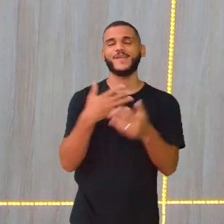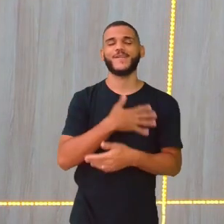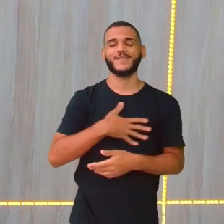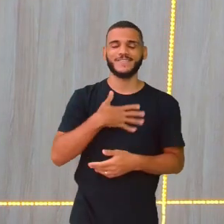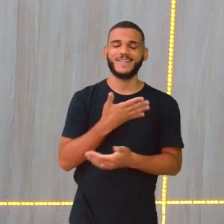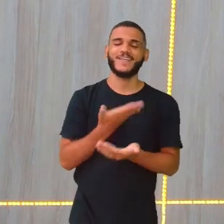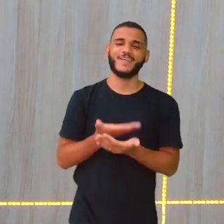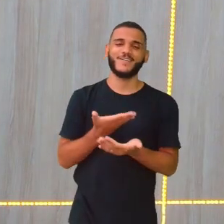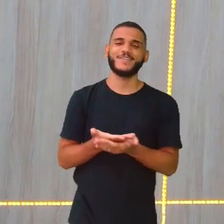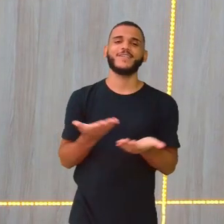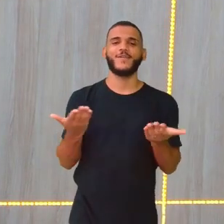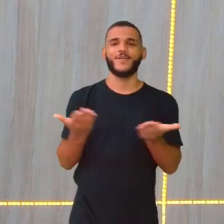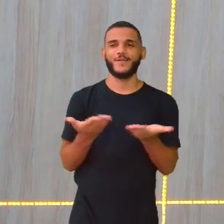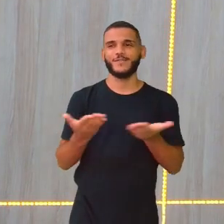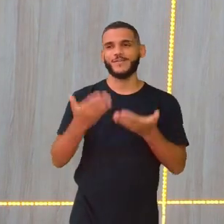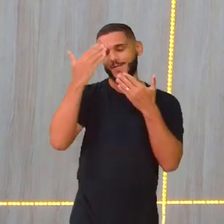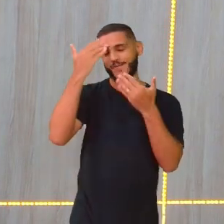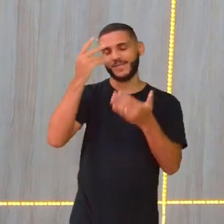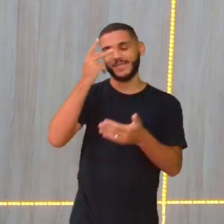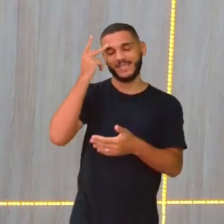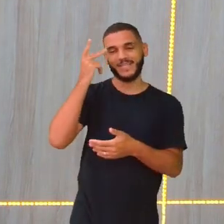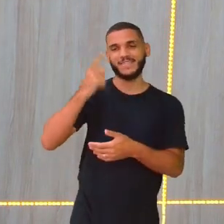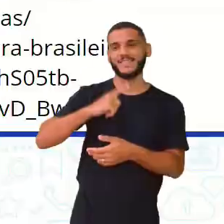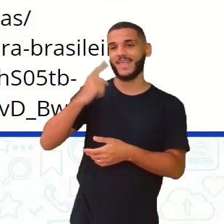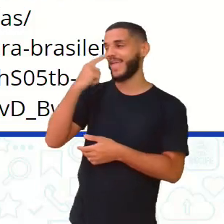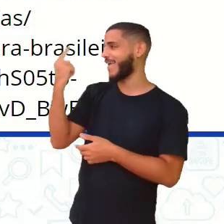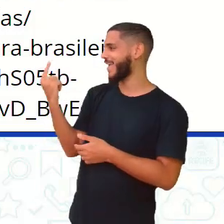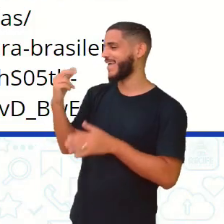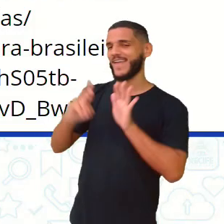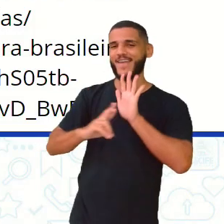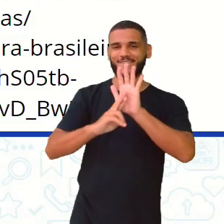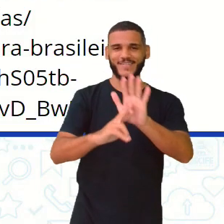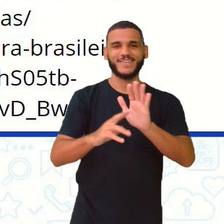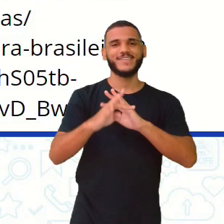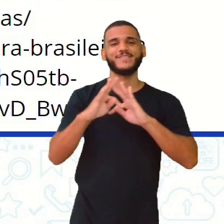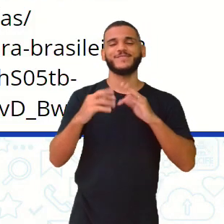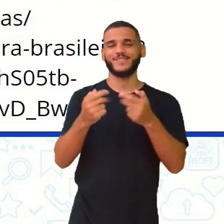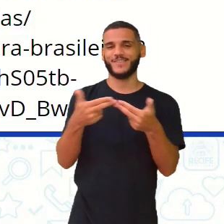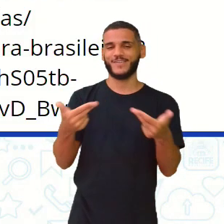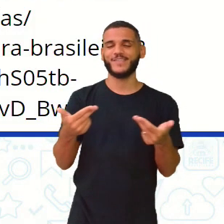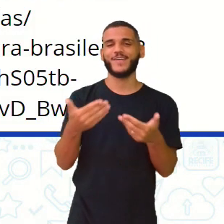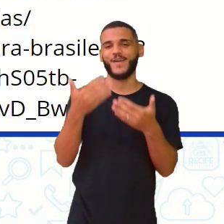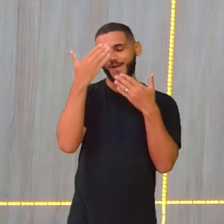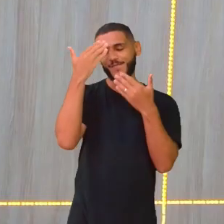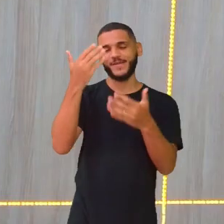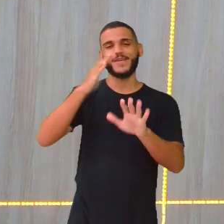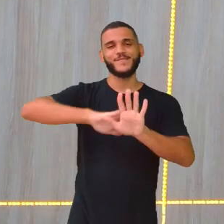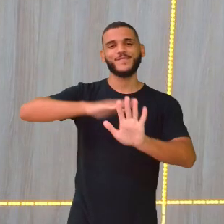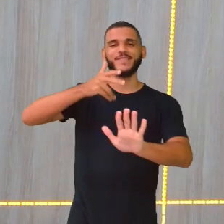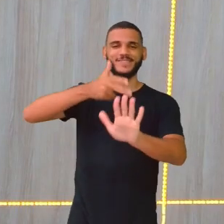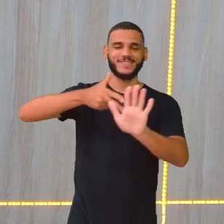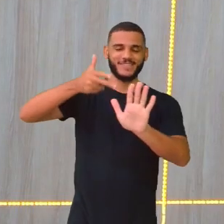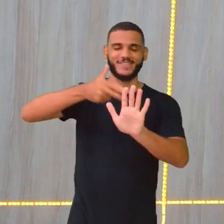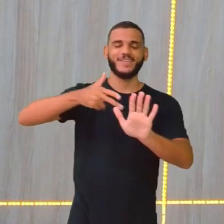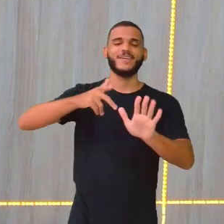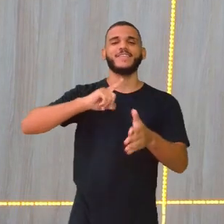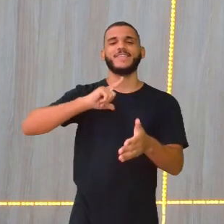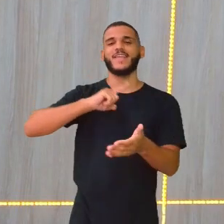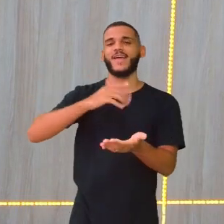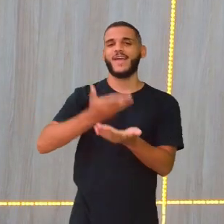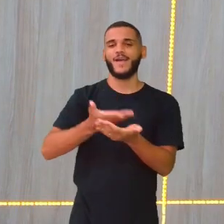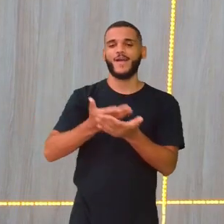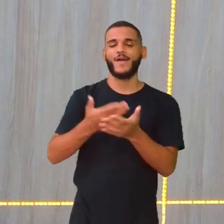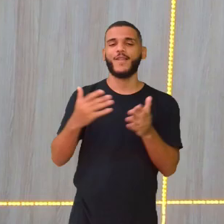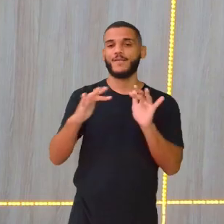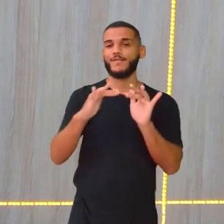de hoje, gente. Obrigada, Clisma, aqui, as 1000 referências. Obrigada, Clisma. Obrigada à produção, que faz com que essa aula chegue